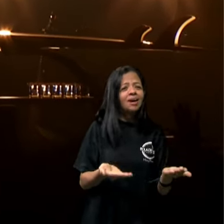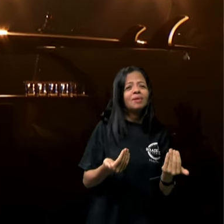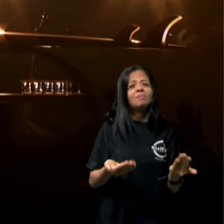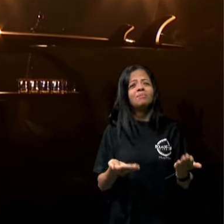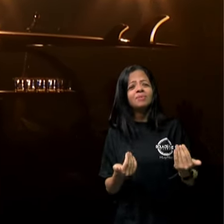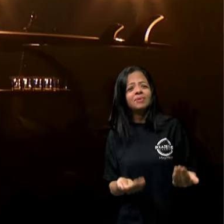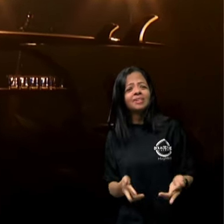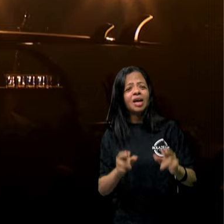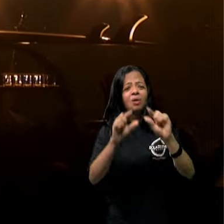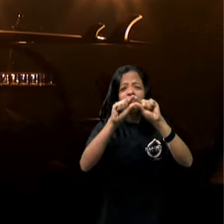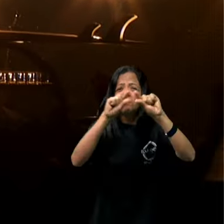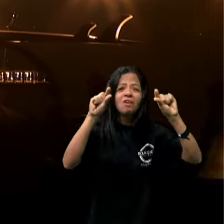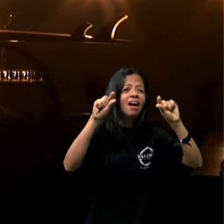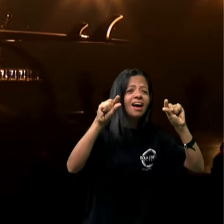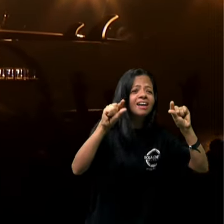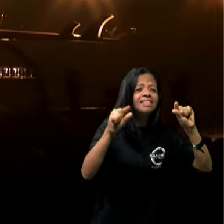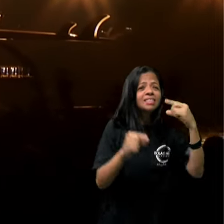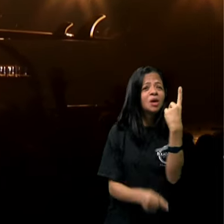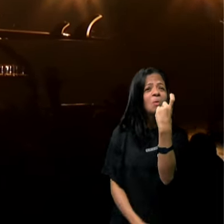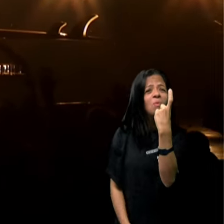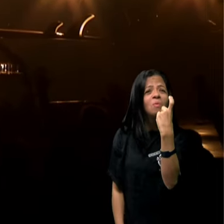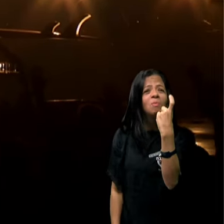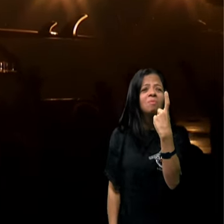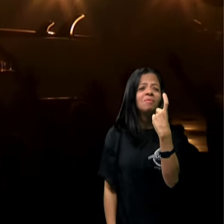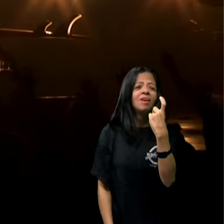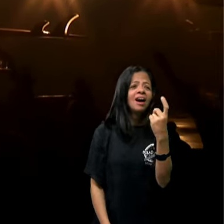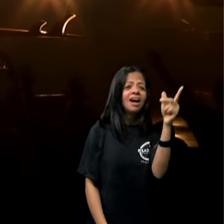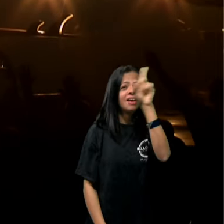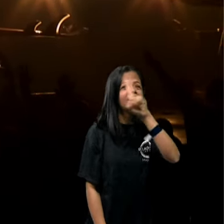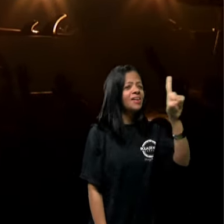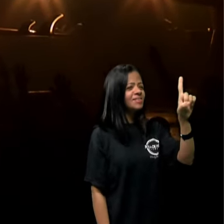Rei. Ele é o